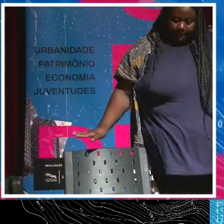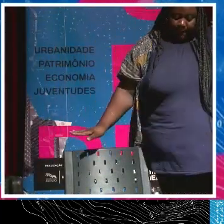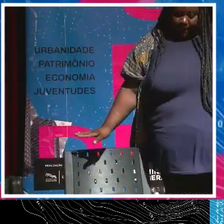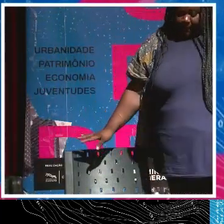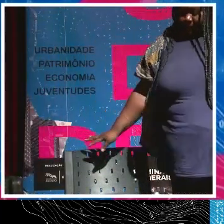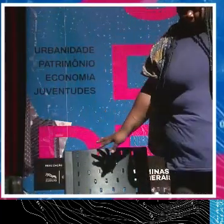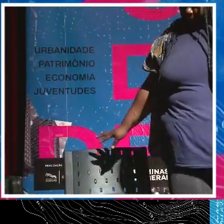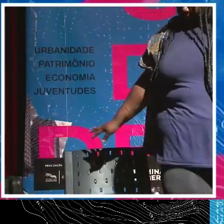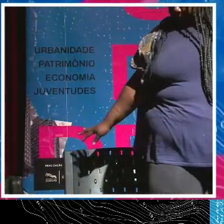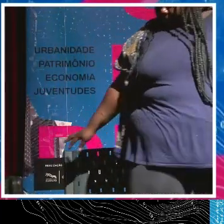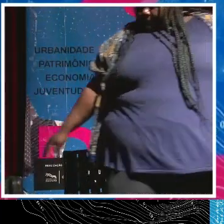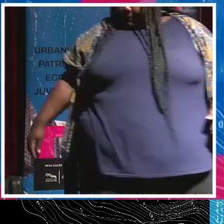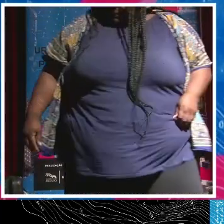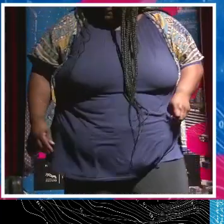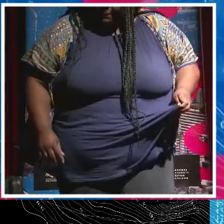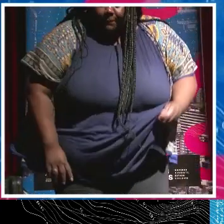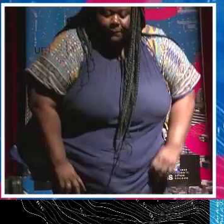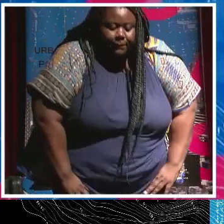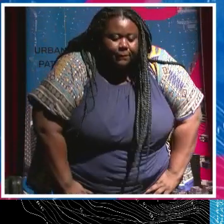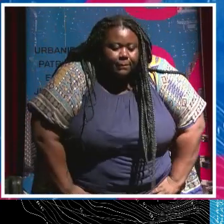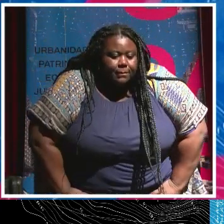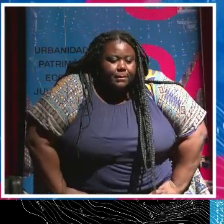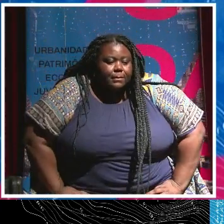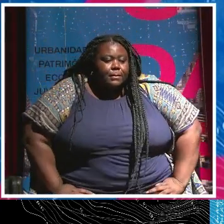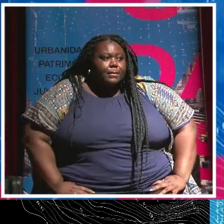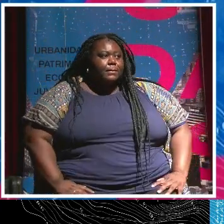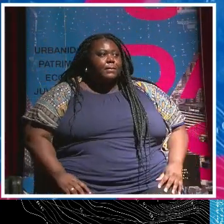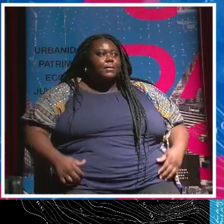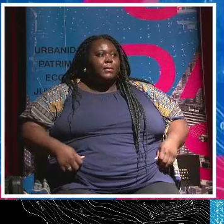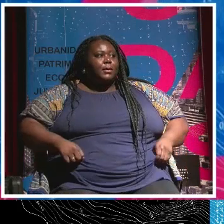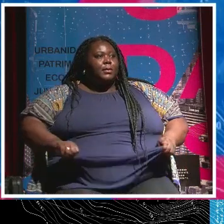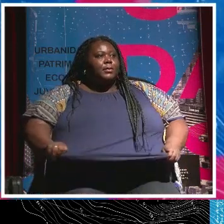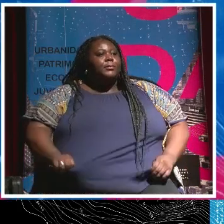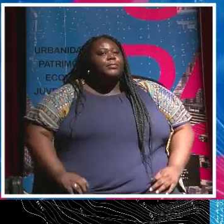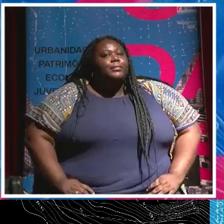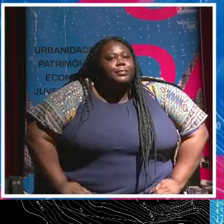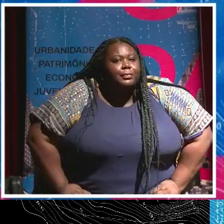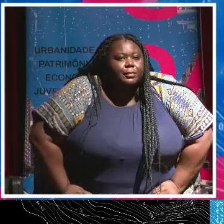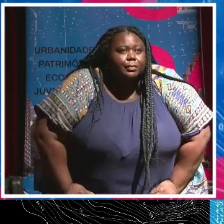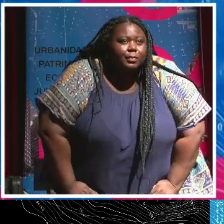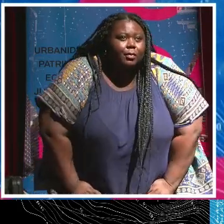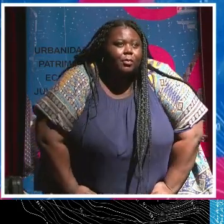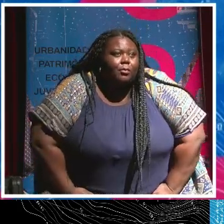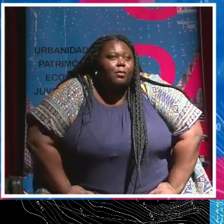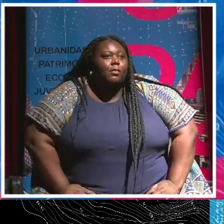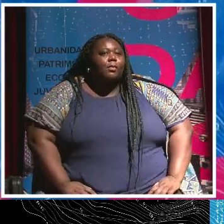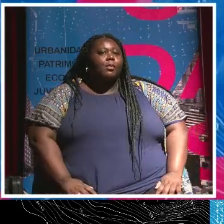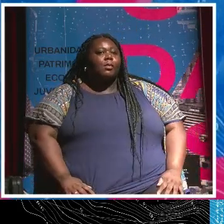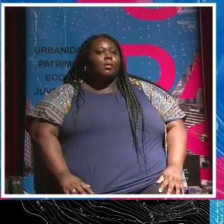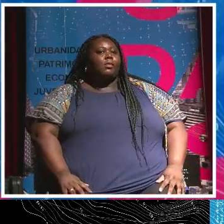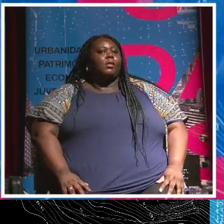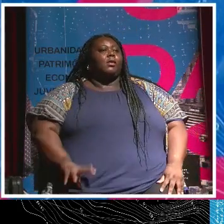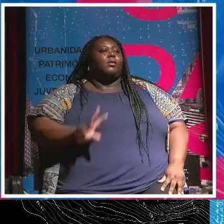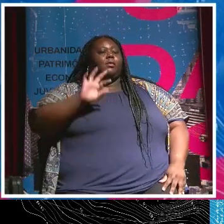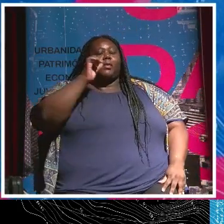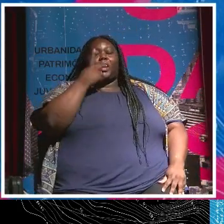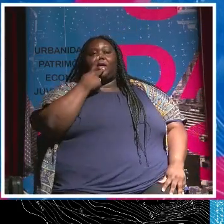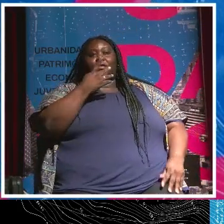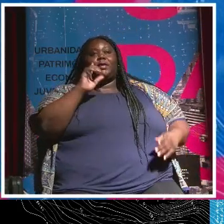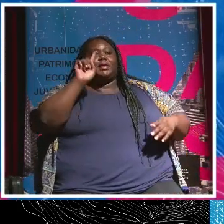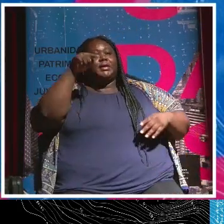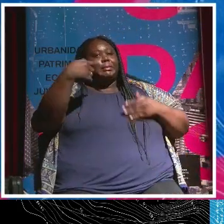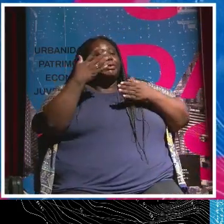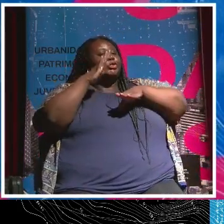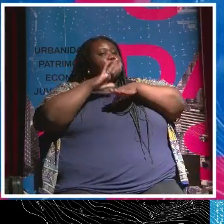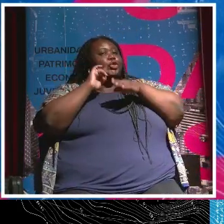Bom, enquanto alguém da equipe prepara aqui mais uma cadeira, eu vou falar já a mini bio e depois eu chamo o nosso convidado que